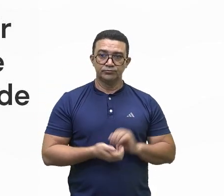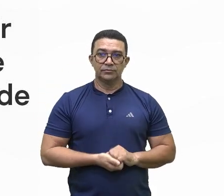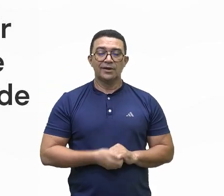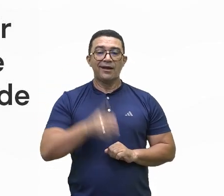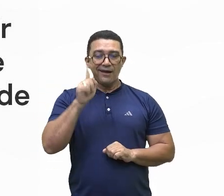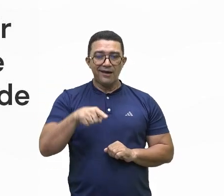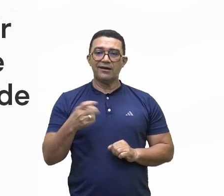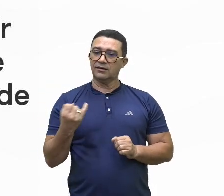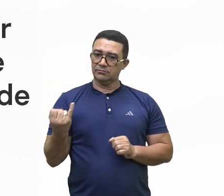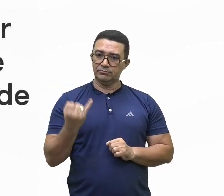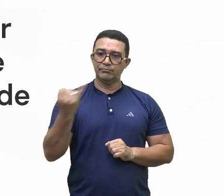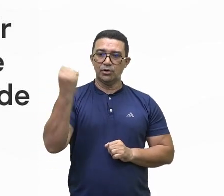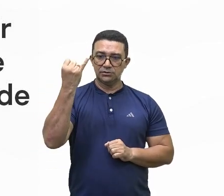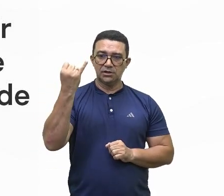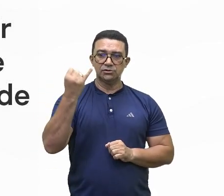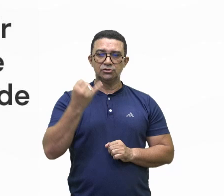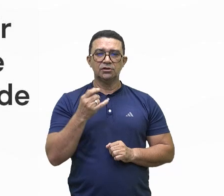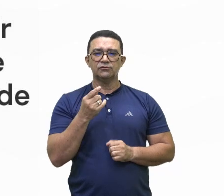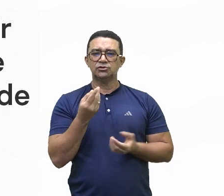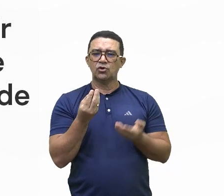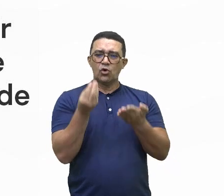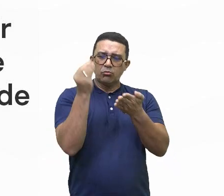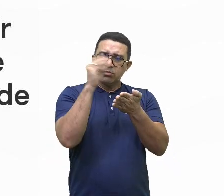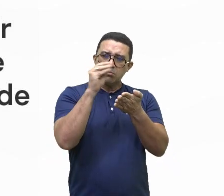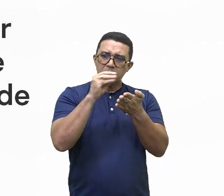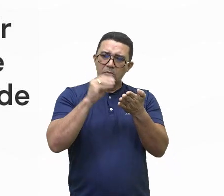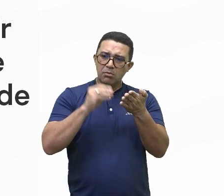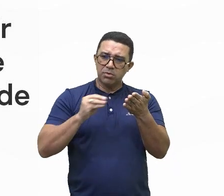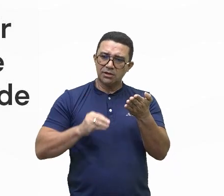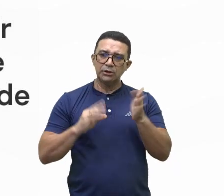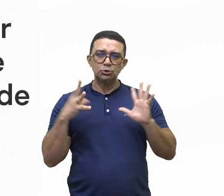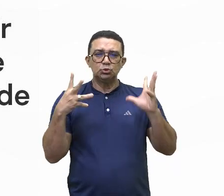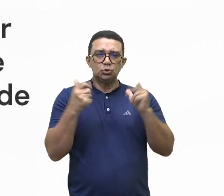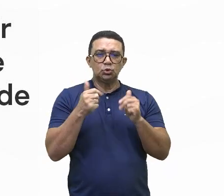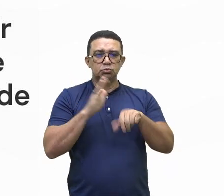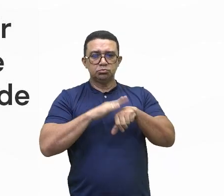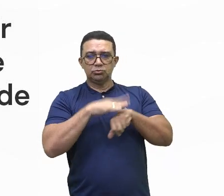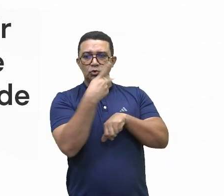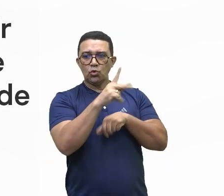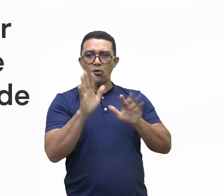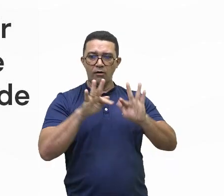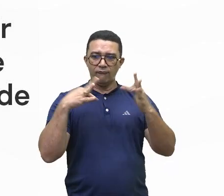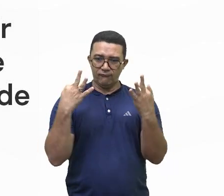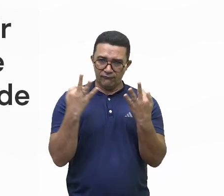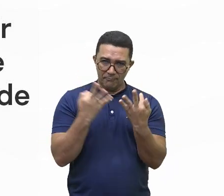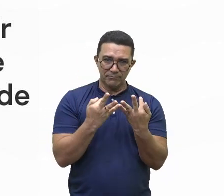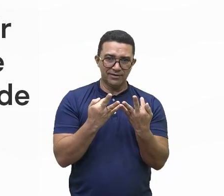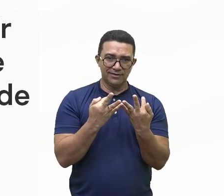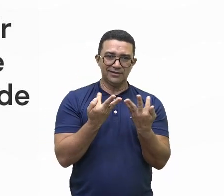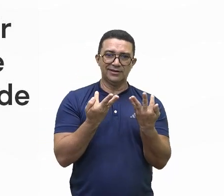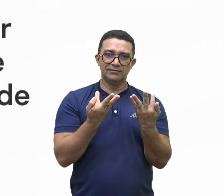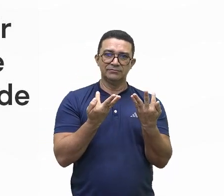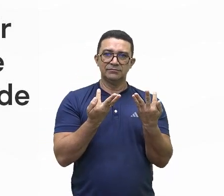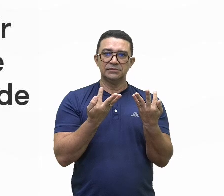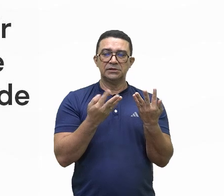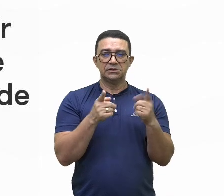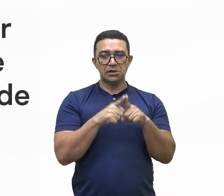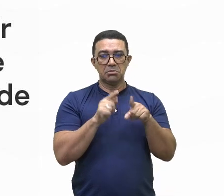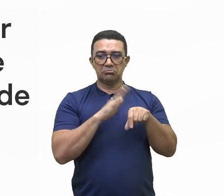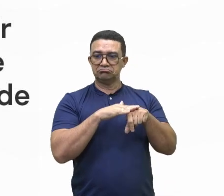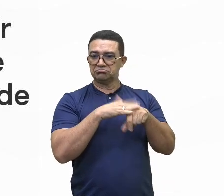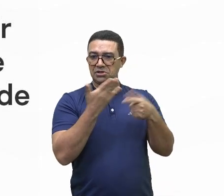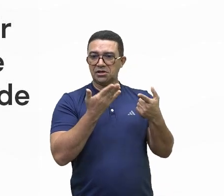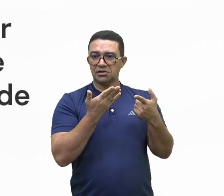que é importante você registrar tudo que você e a sua família, se a sua família depende da sua